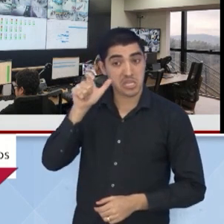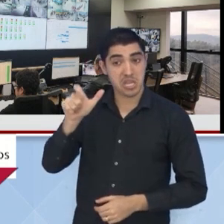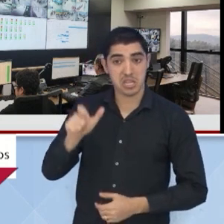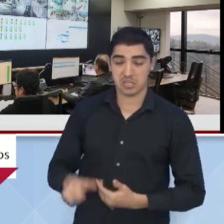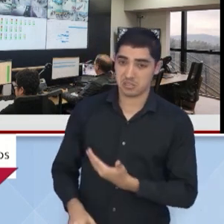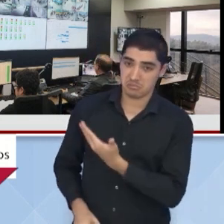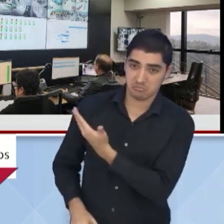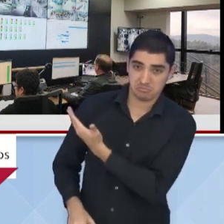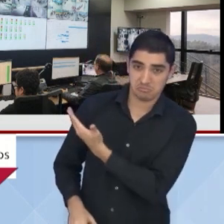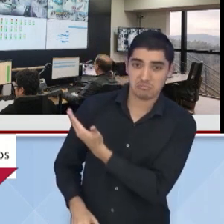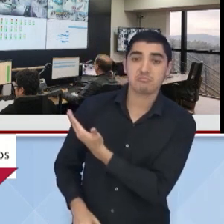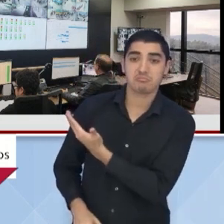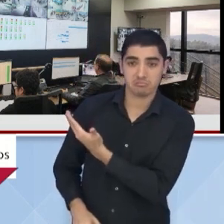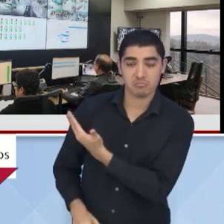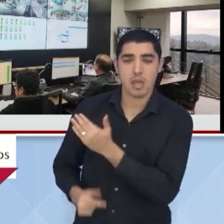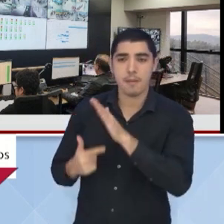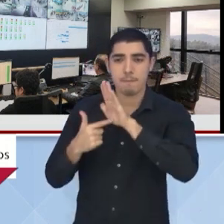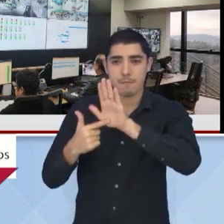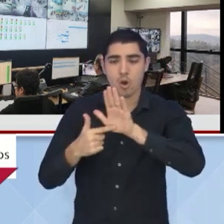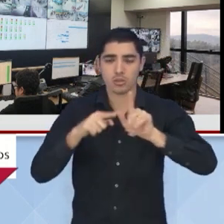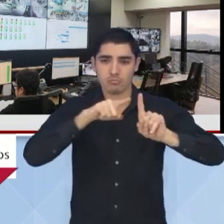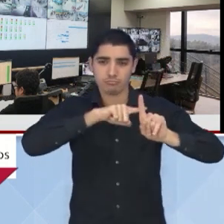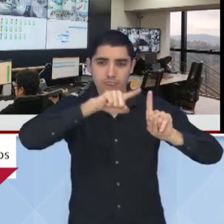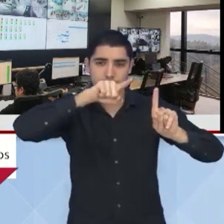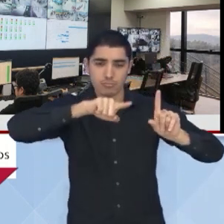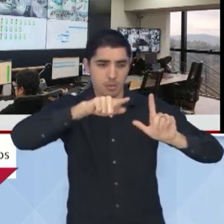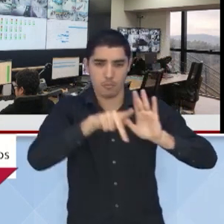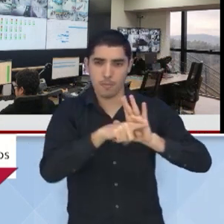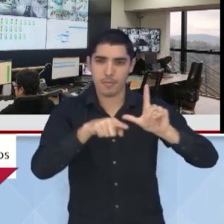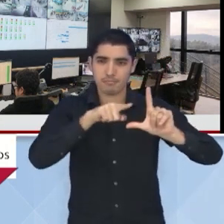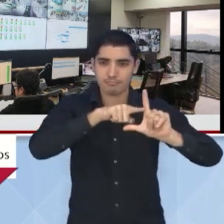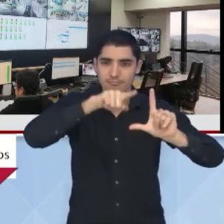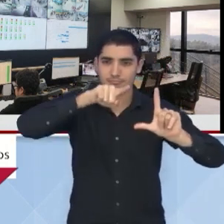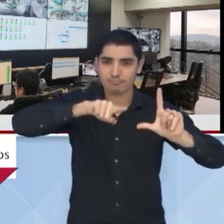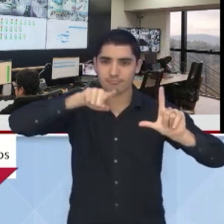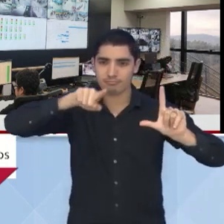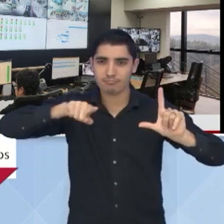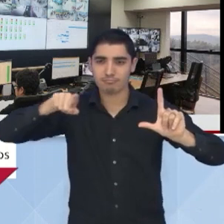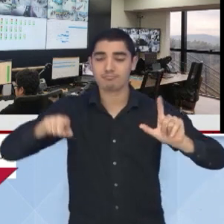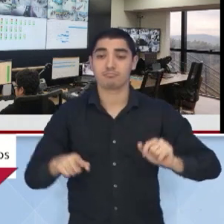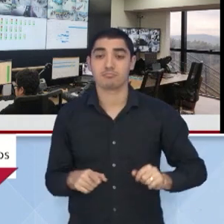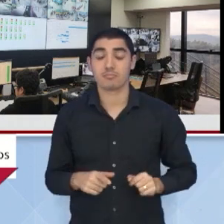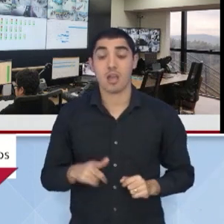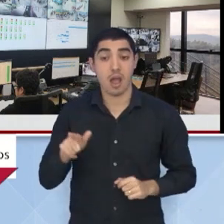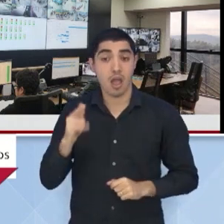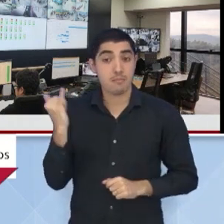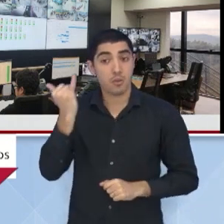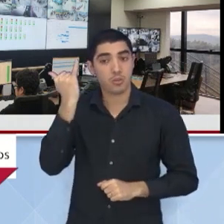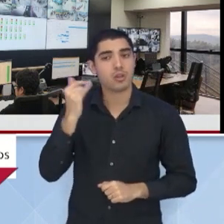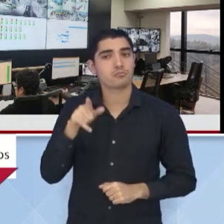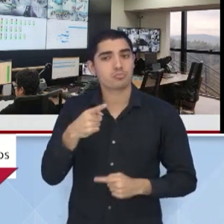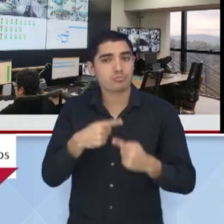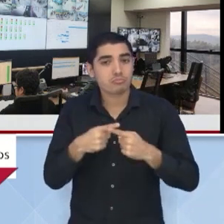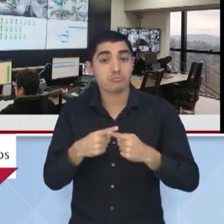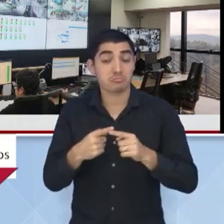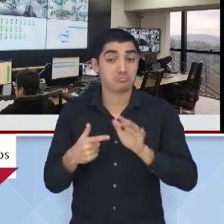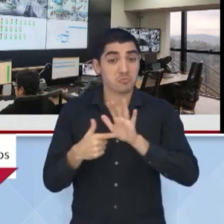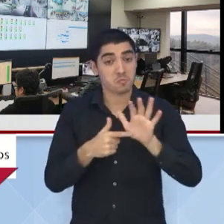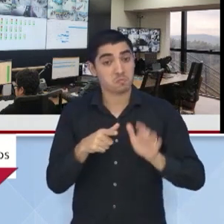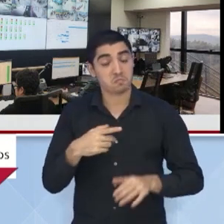painéis eles trazem alguns alertas também pros gestores então É bem interessante aí a gente achou um